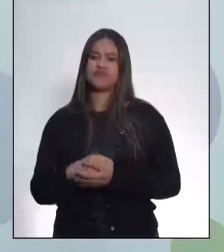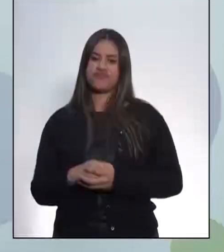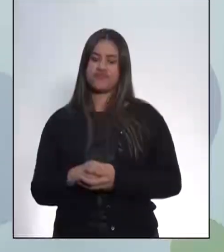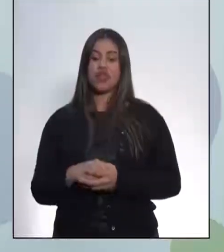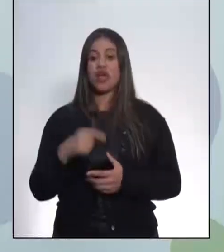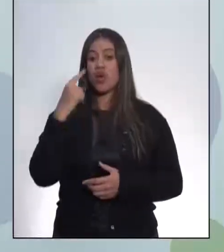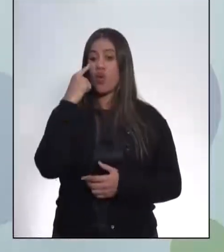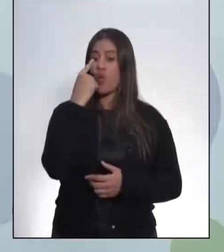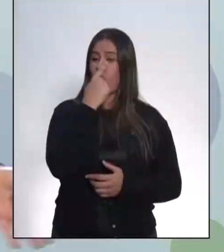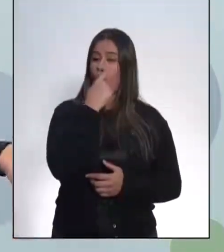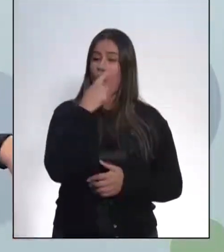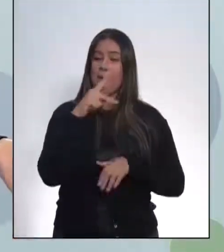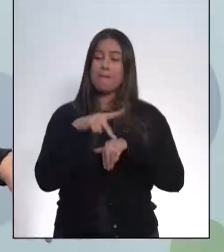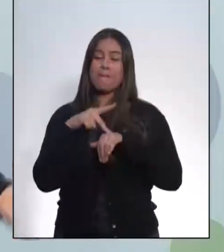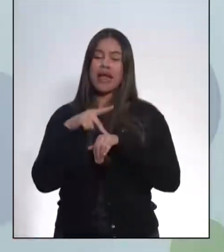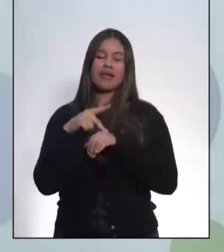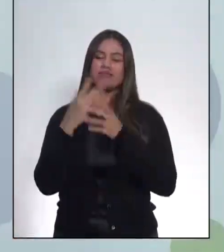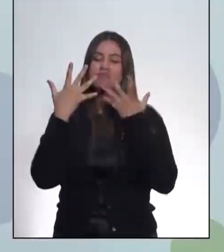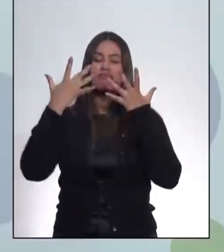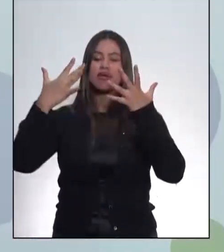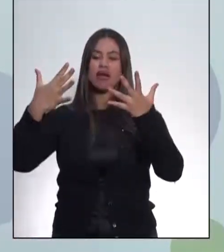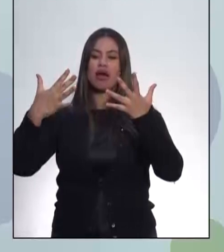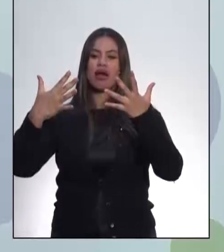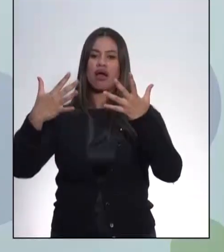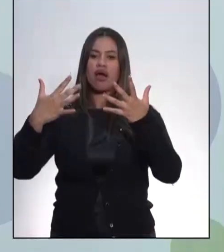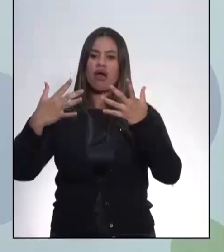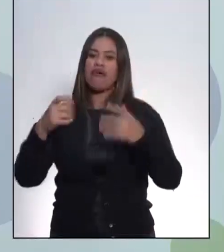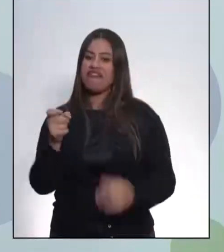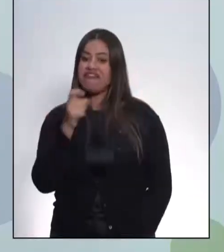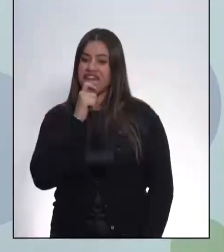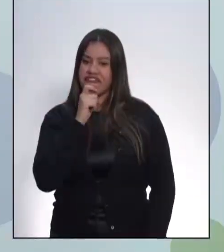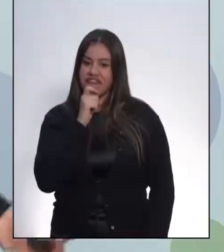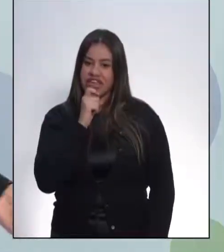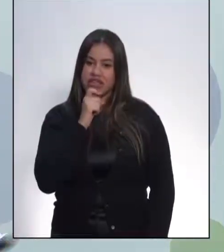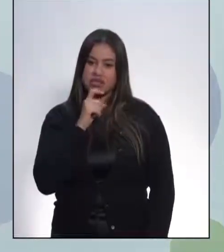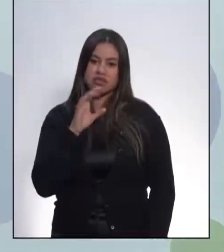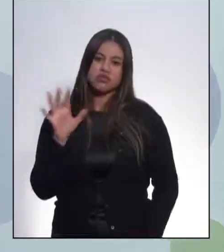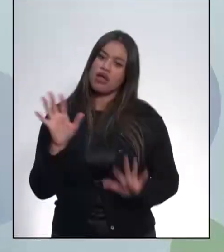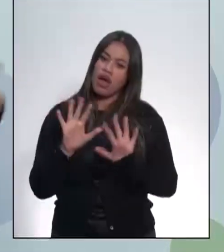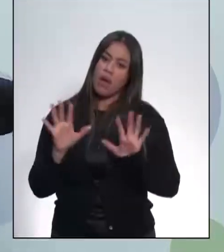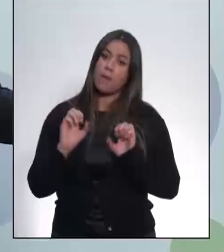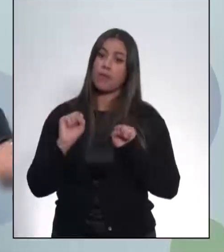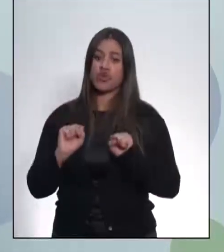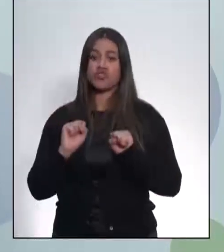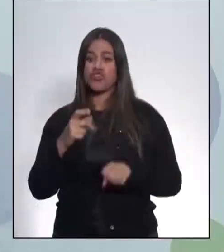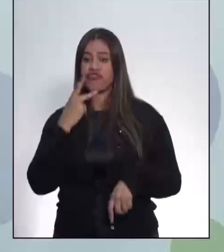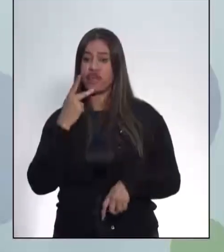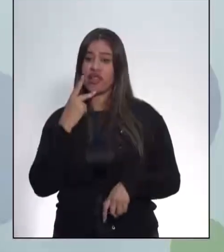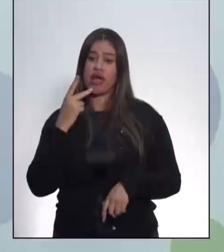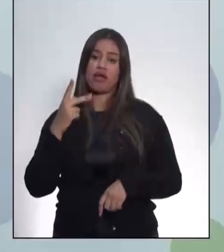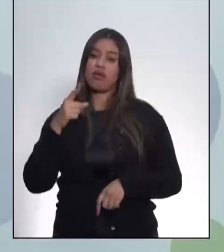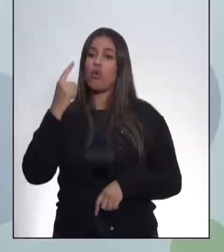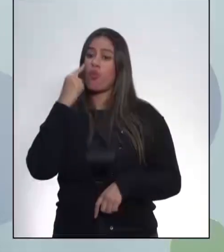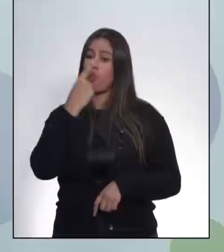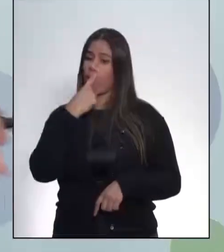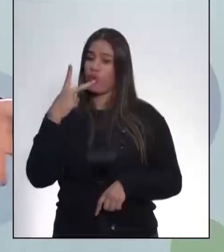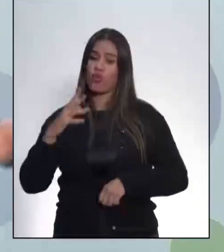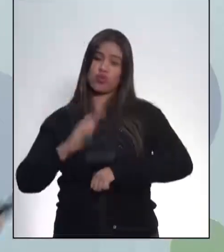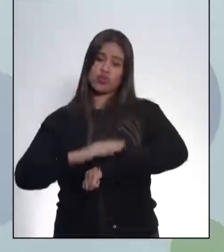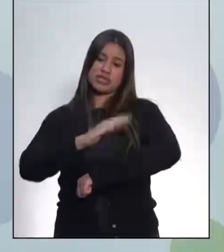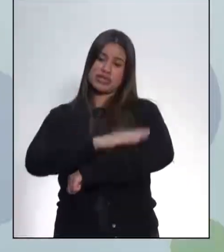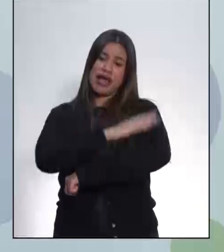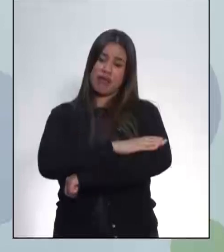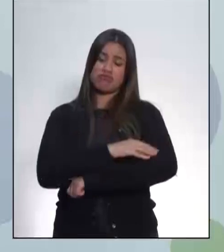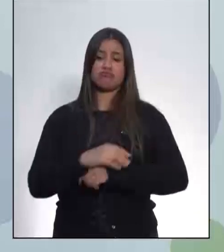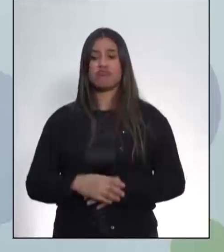são esmeraldas. Marcelo, é verde. Mas se fosse só verde, então eu podia colocar assim, seus olhos são 2 sapos. Seus olhos são 2